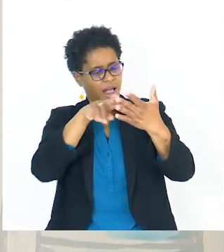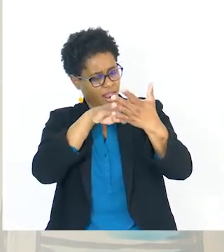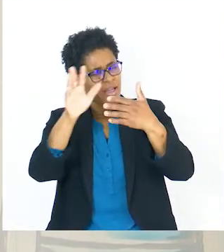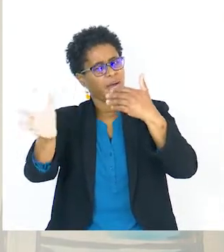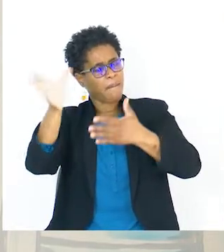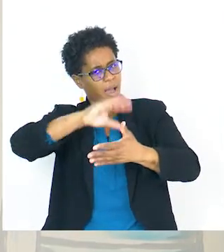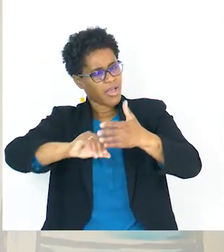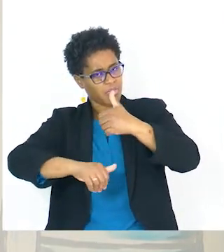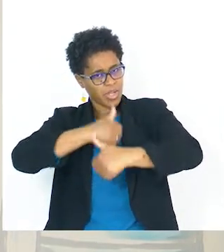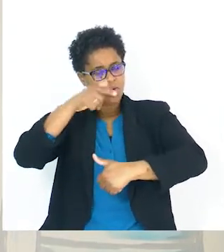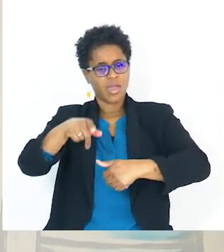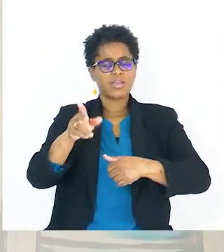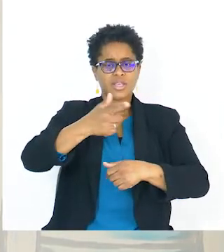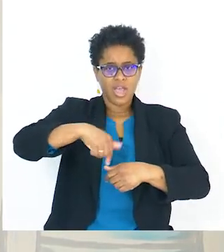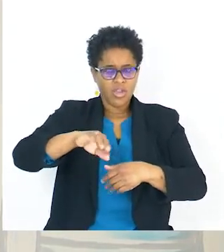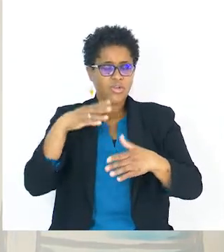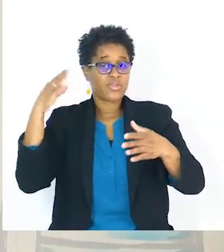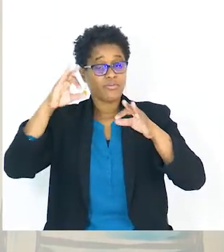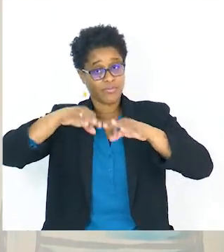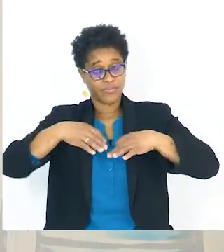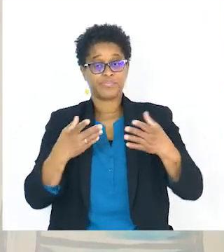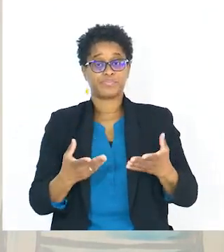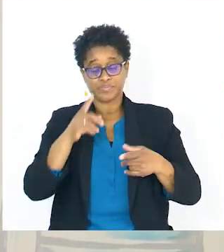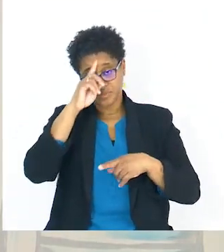vez melhor. Essa é a nossa meta.